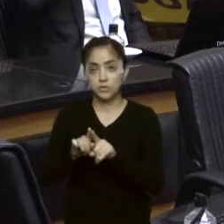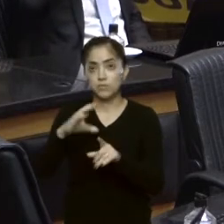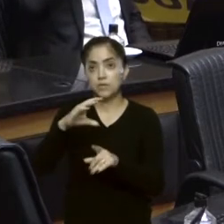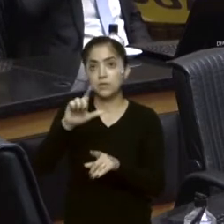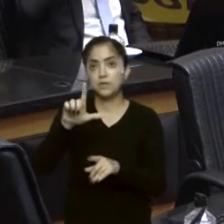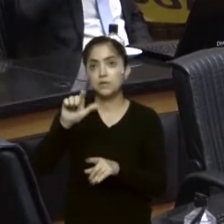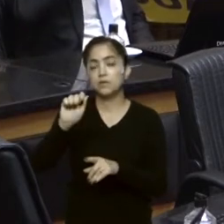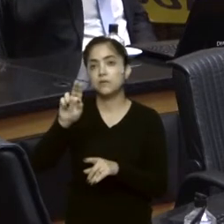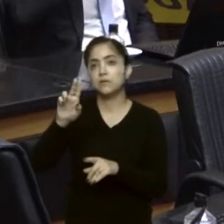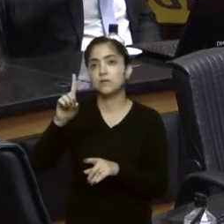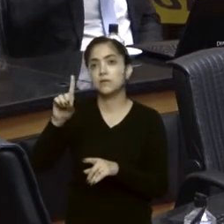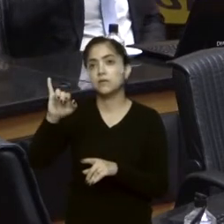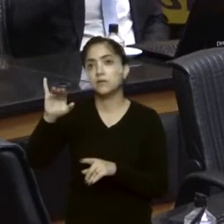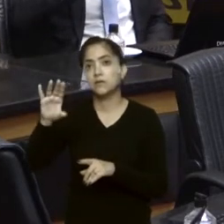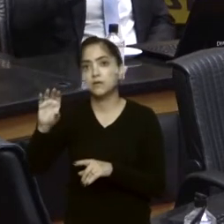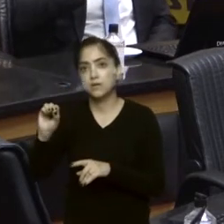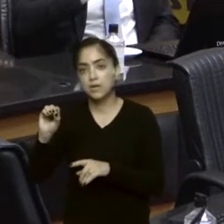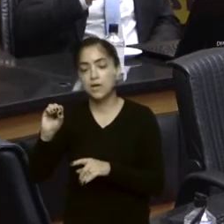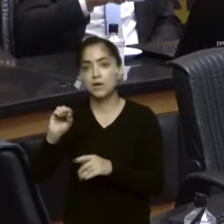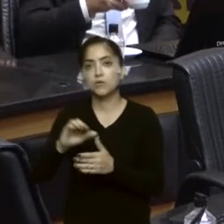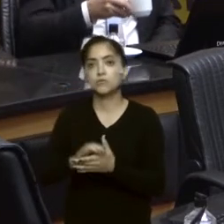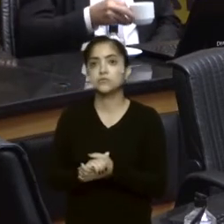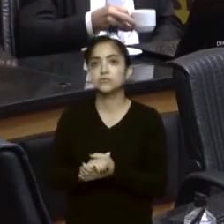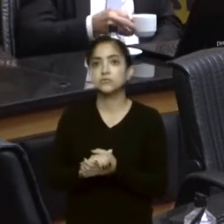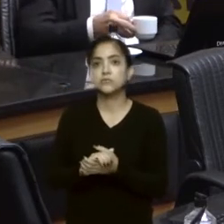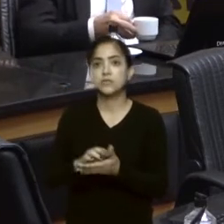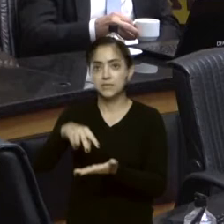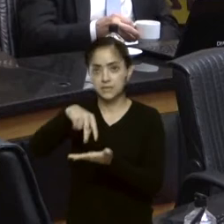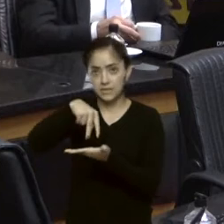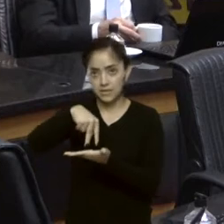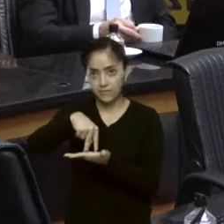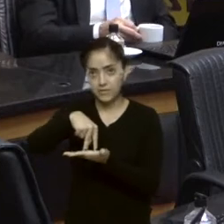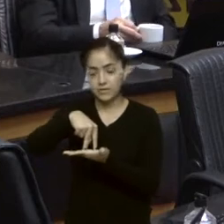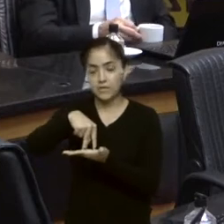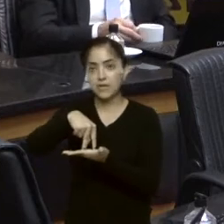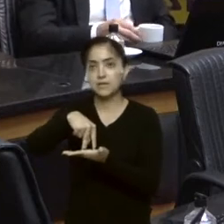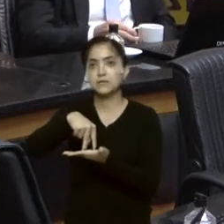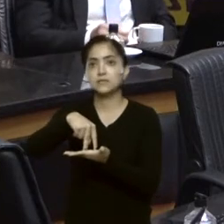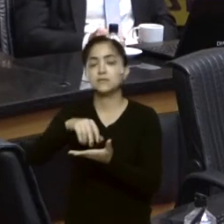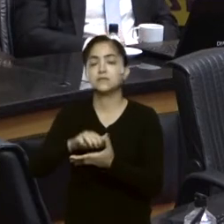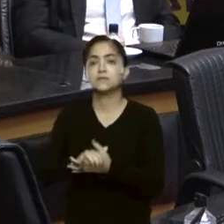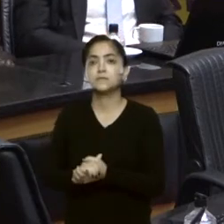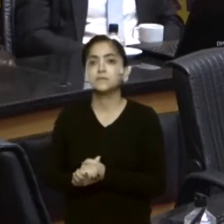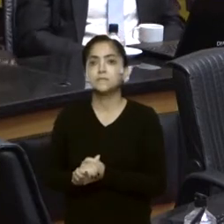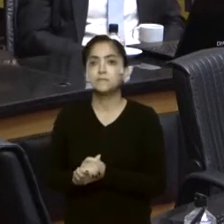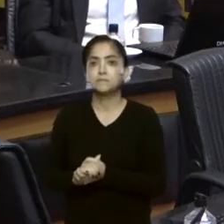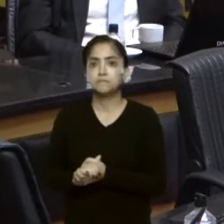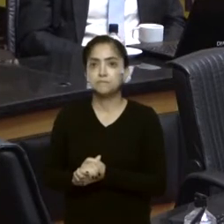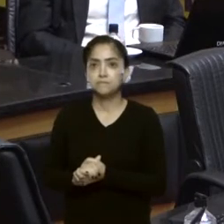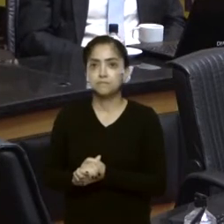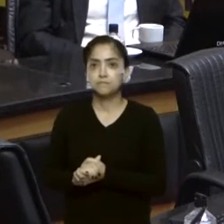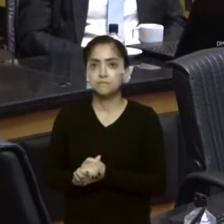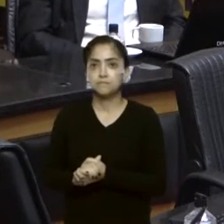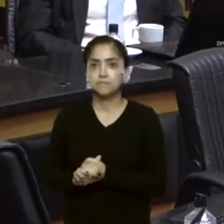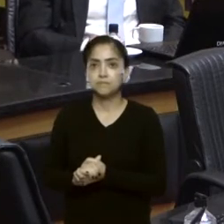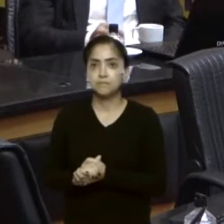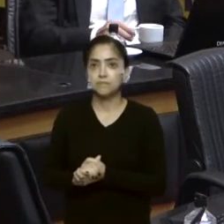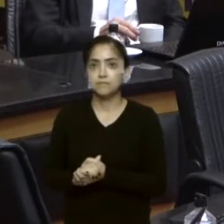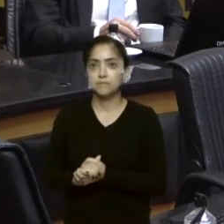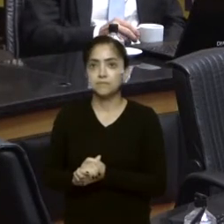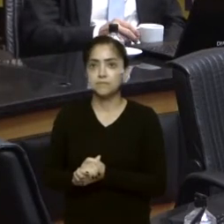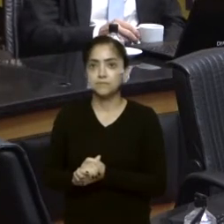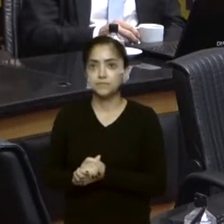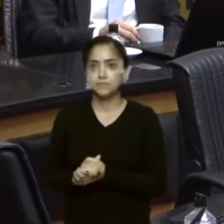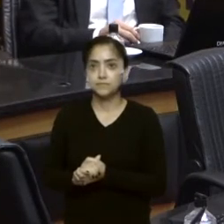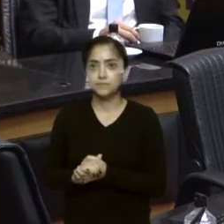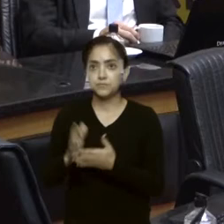Siga, gostaria que se levantasse também para se apresentar, filho do seu Jacó Siga, lá de Brusque, e o Marinho Kistner, não sei se está